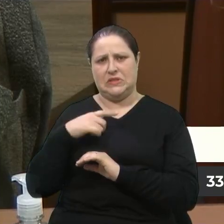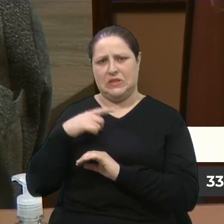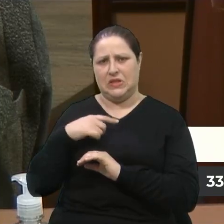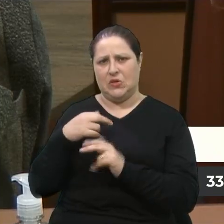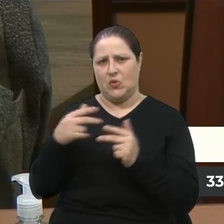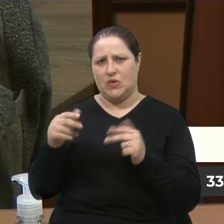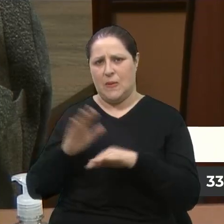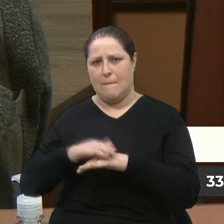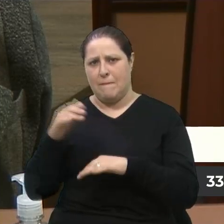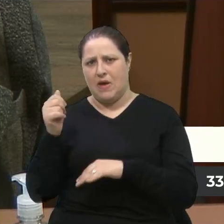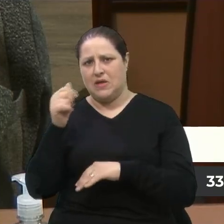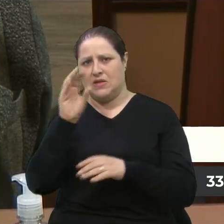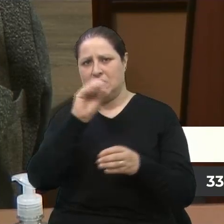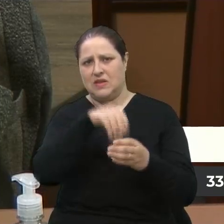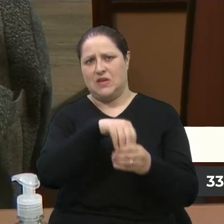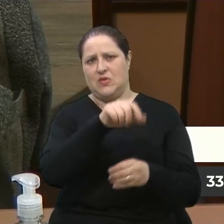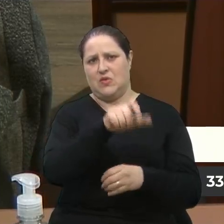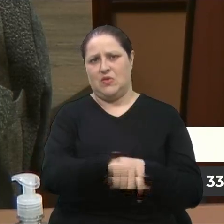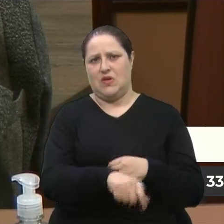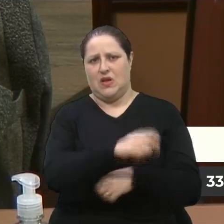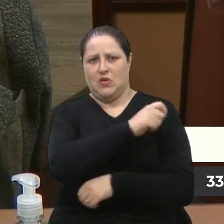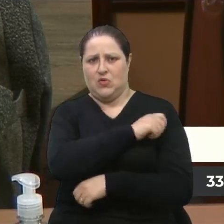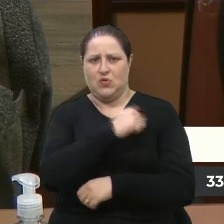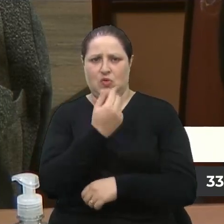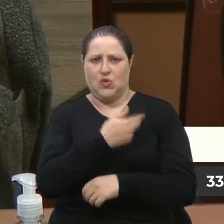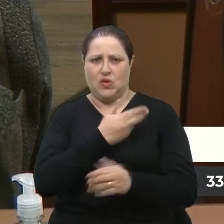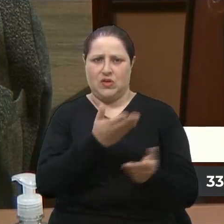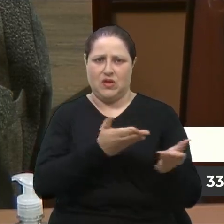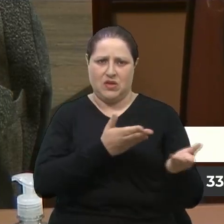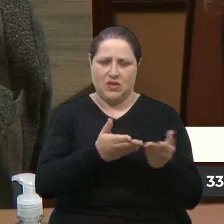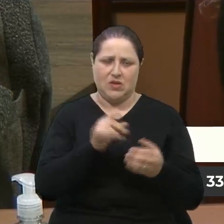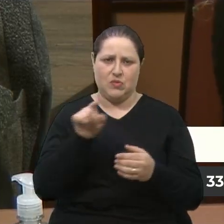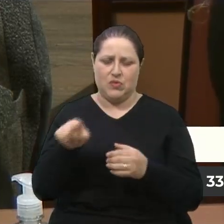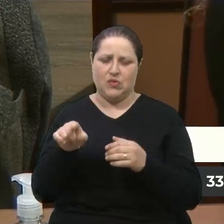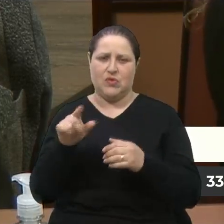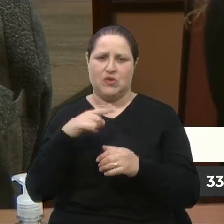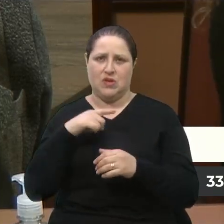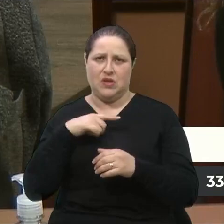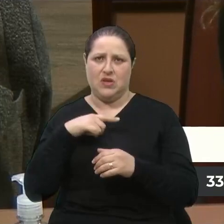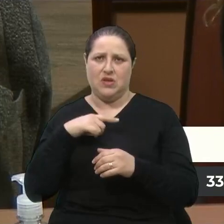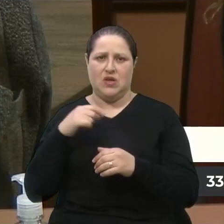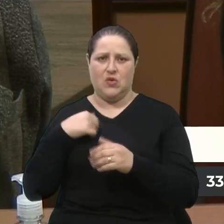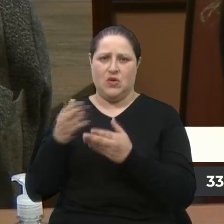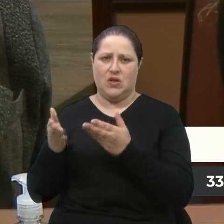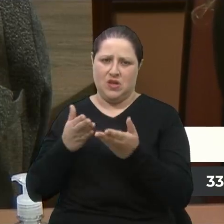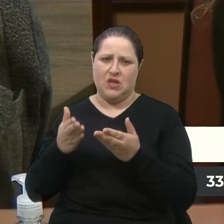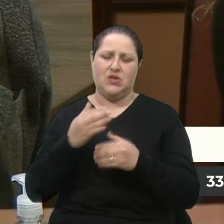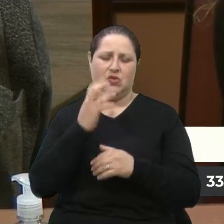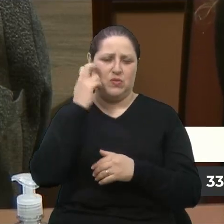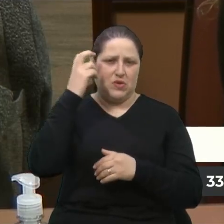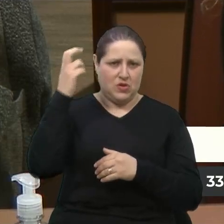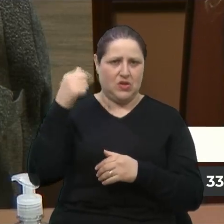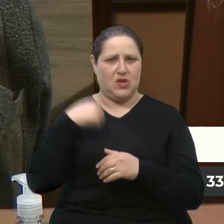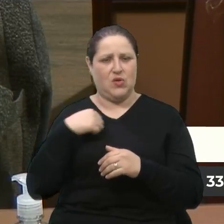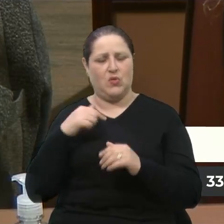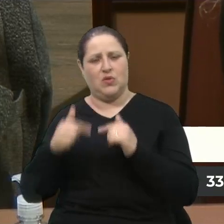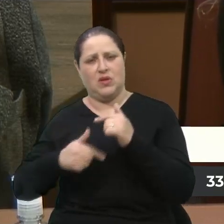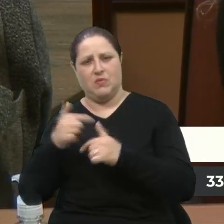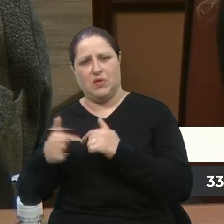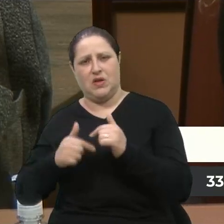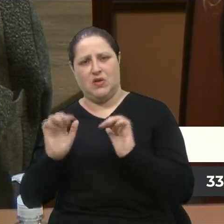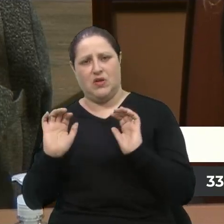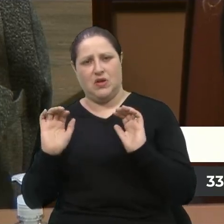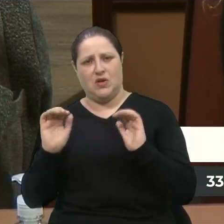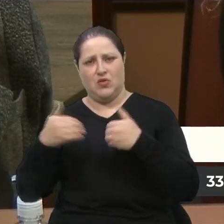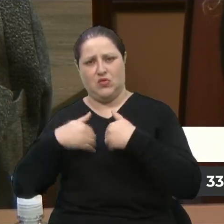aluno? E a gente que trabalha com esse público, né, a senhora com superdotação, eu com autismo, a gente vê o sofrimento